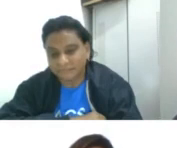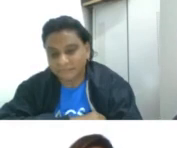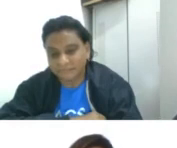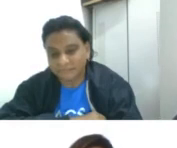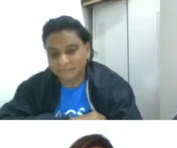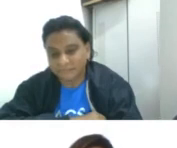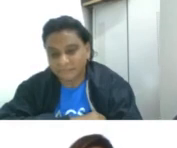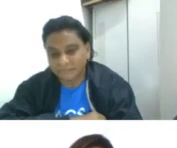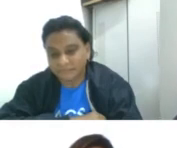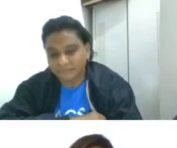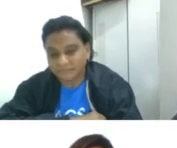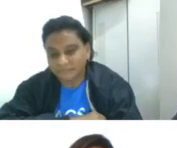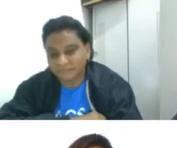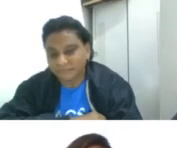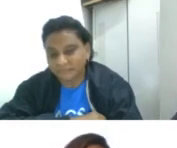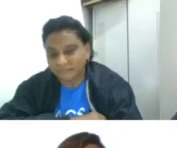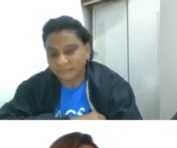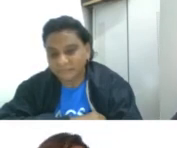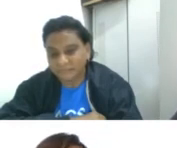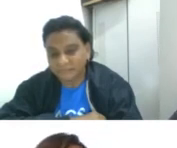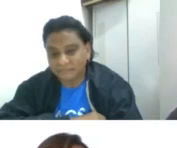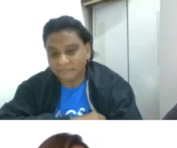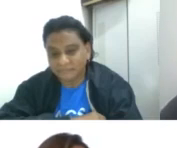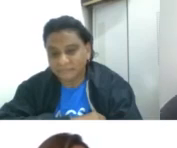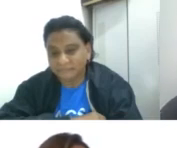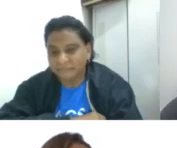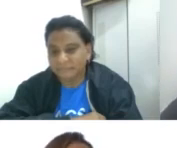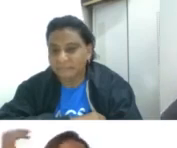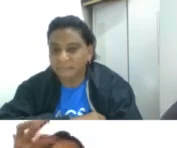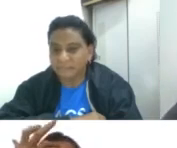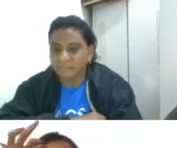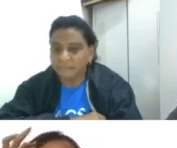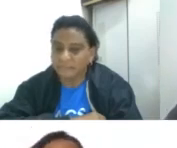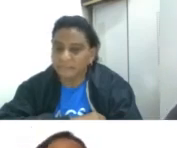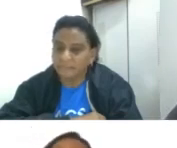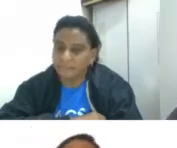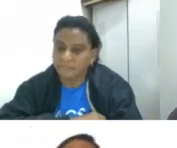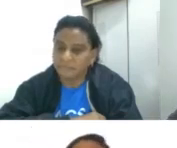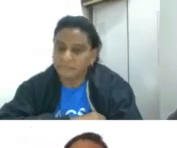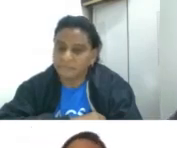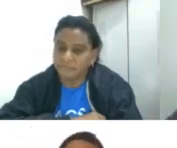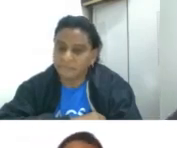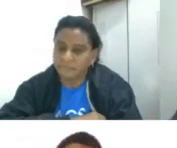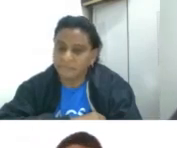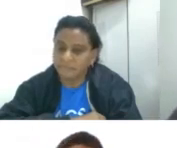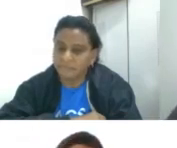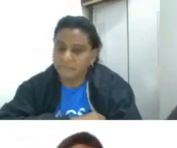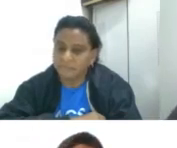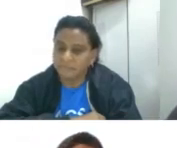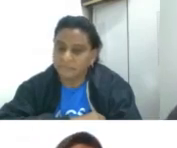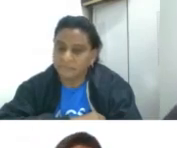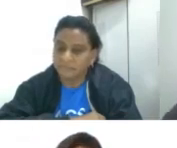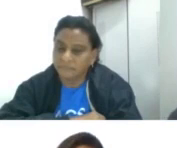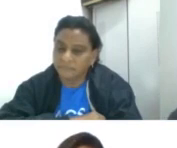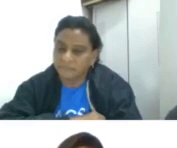caso de tuberculose droga resistente geralmente eu já transmito esse vacilo na forma resistente então se os meus contatos do externo de